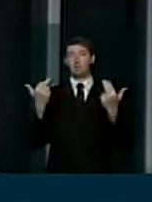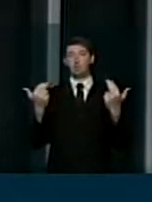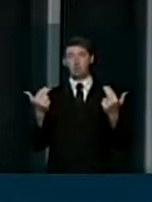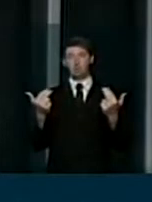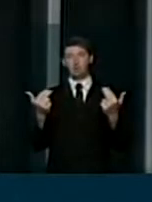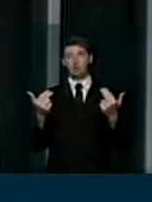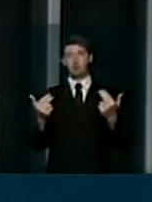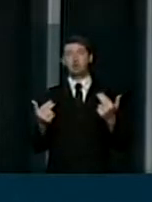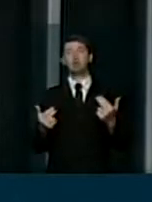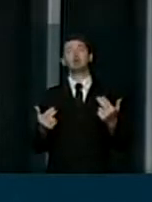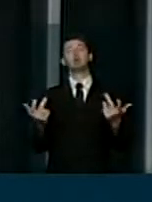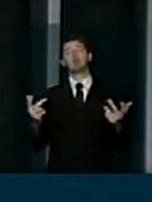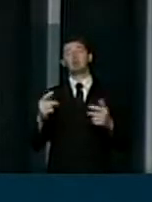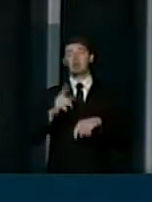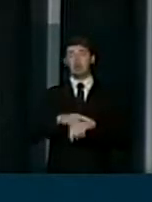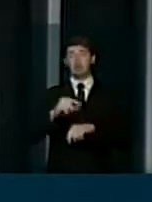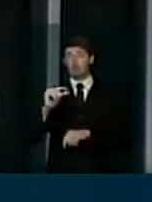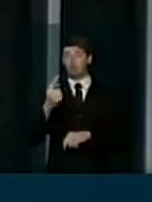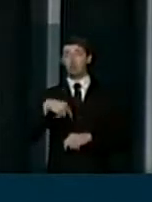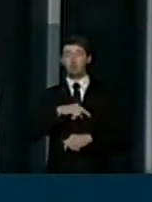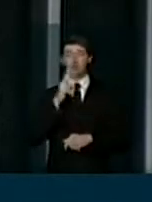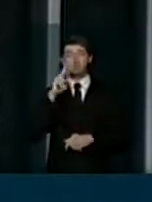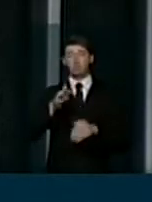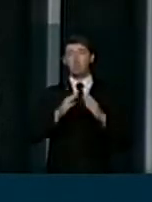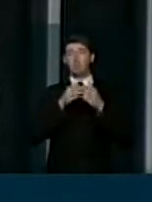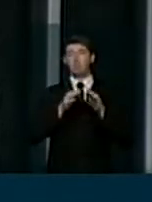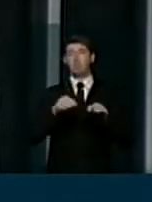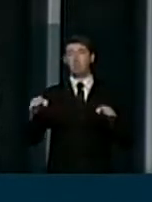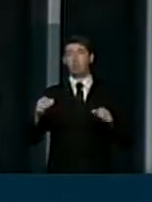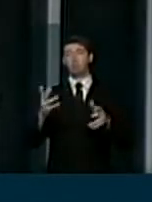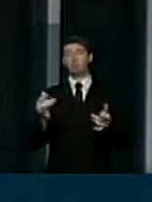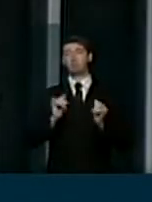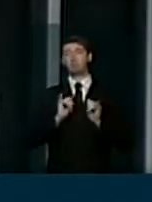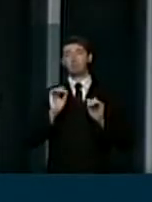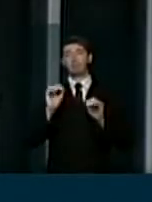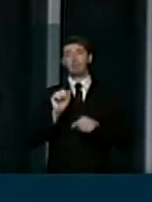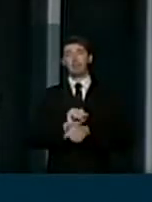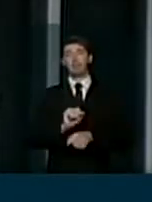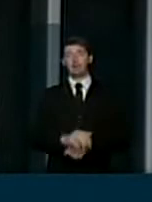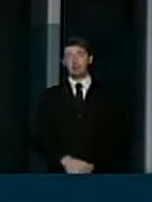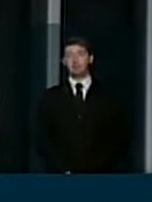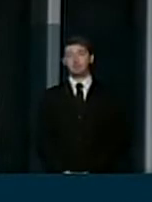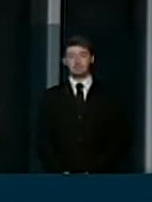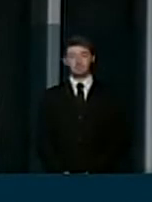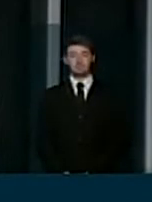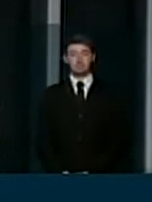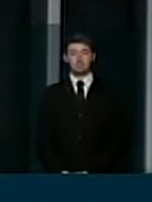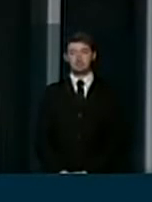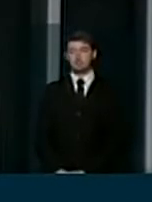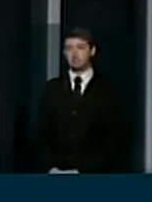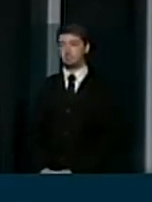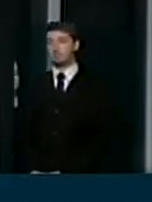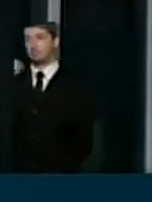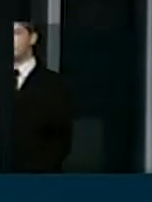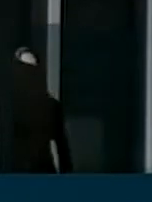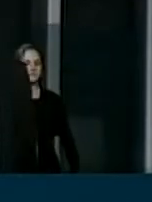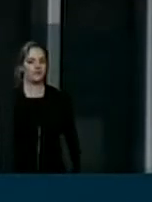toda a infraestrutura portuária que se instalou e se implantou em Santa Catarina, que hoje Santa Catarina está